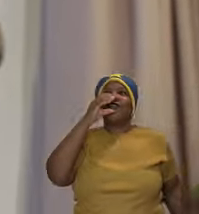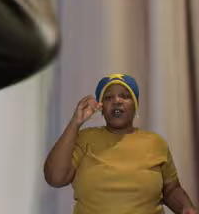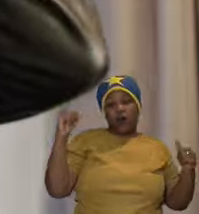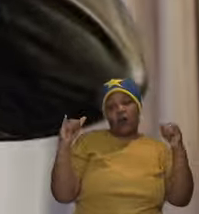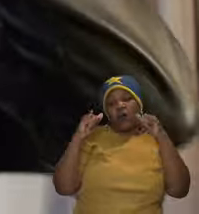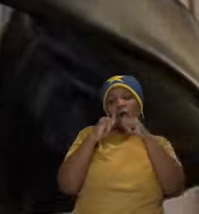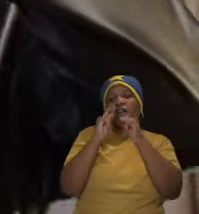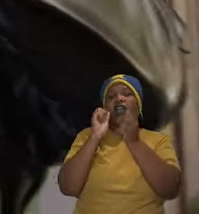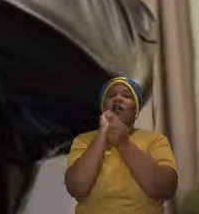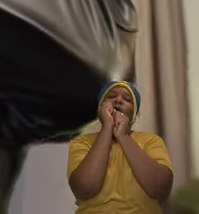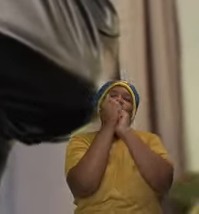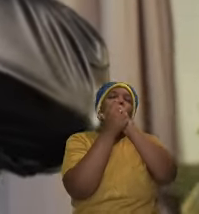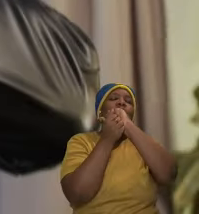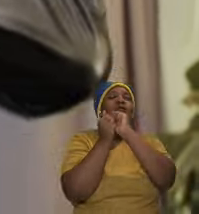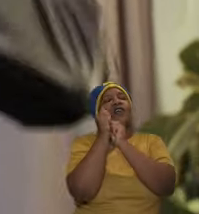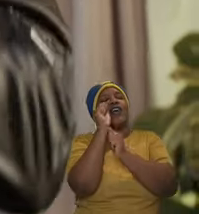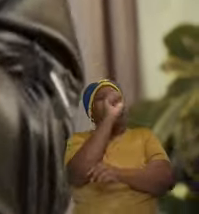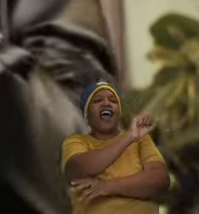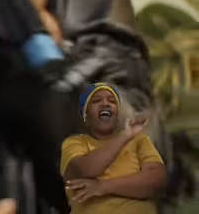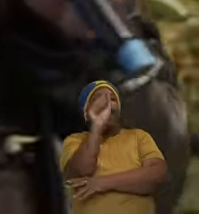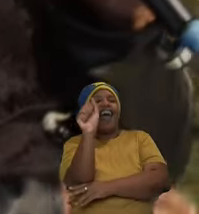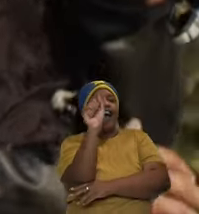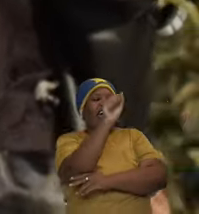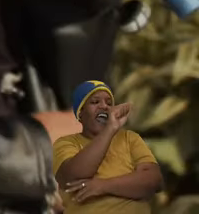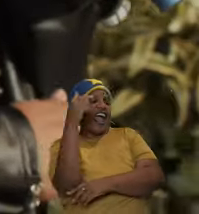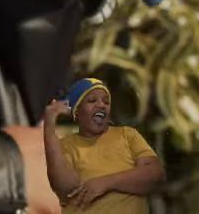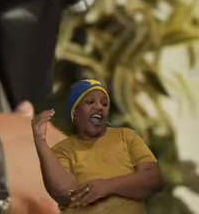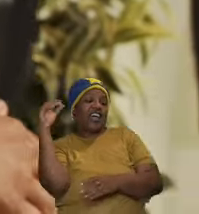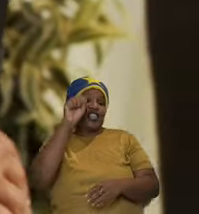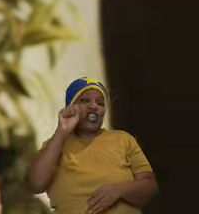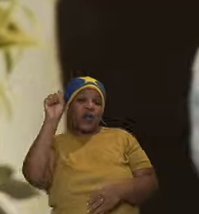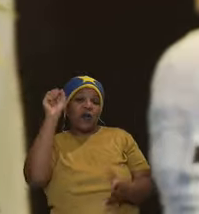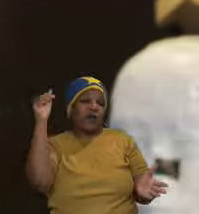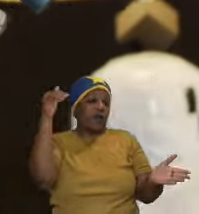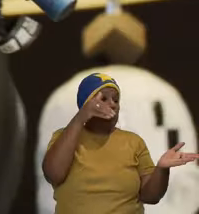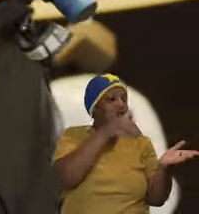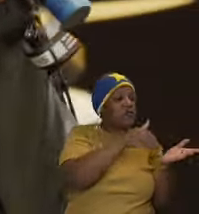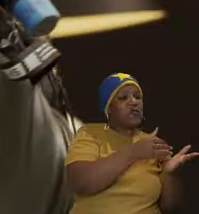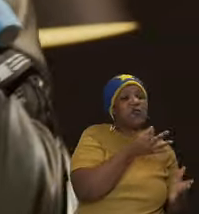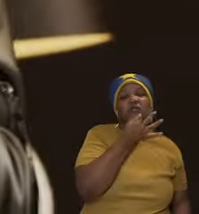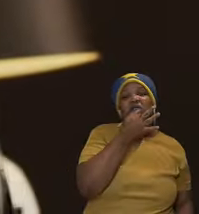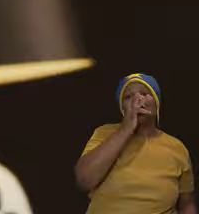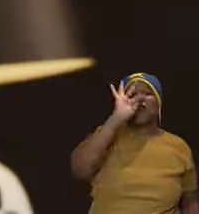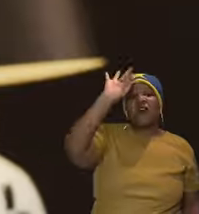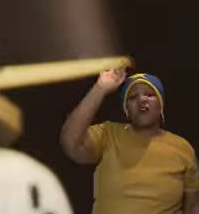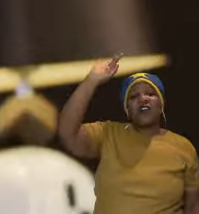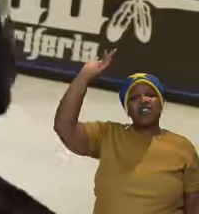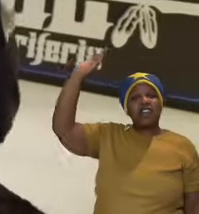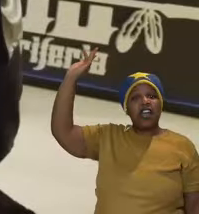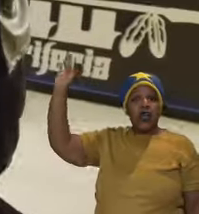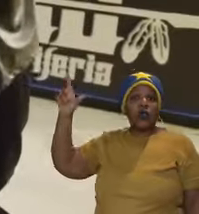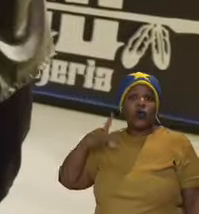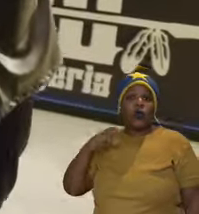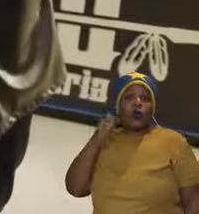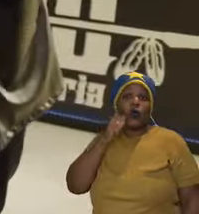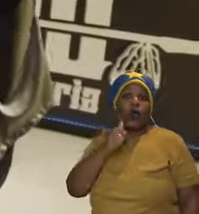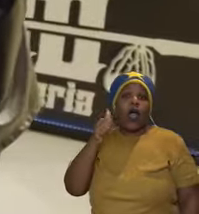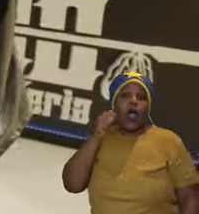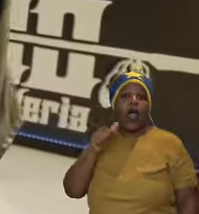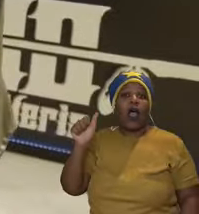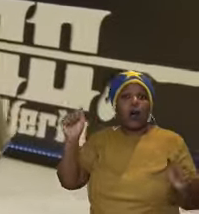na boca do Flamengo ao Pistão Sul. Eu quero é dar de cima e que se. Enquanto eu tô com ela, você pode